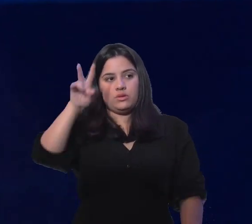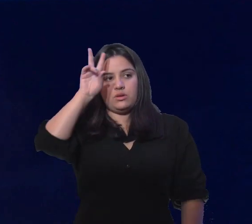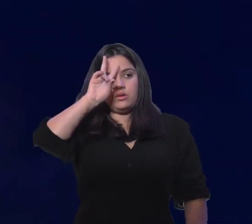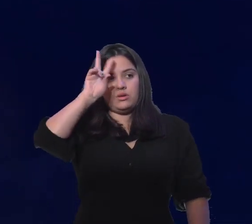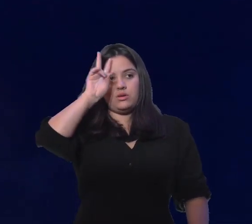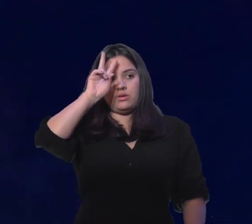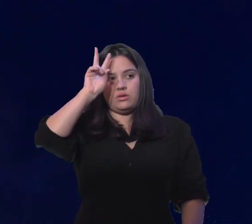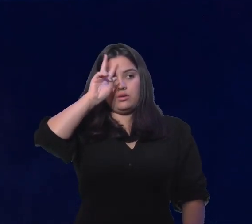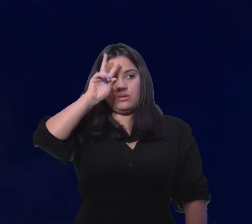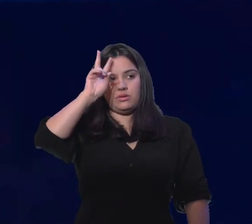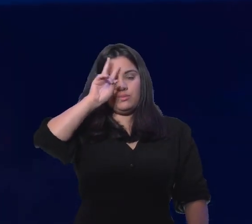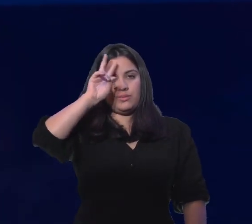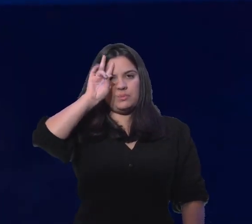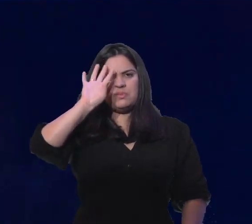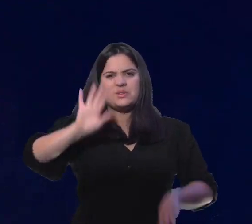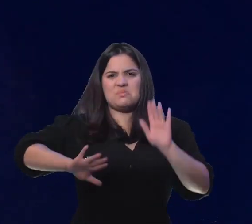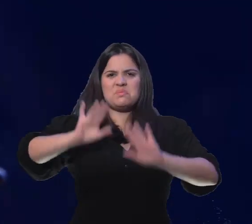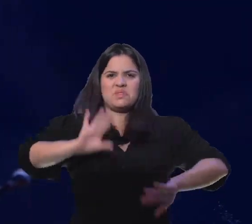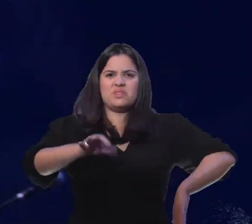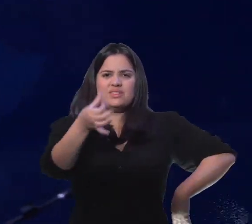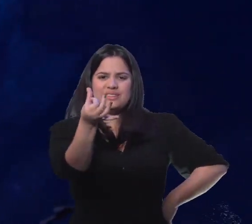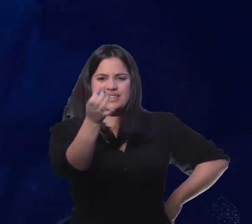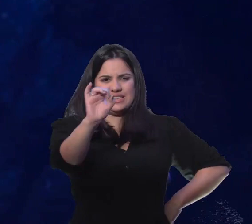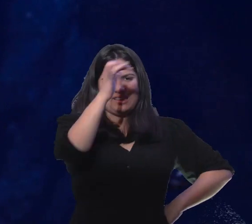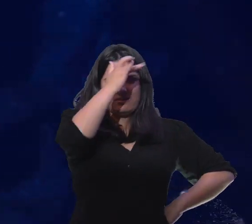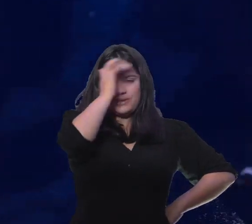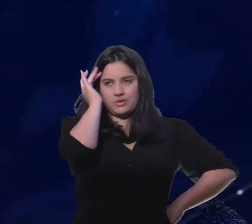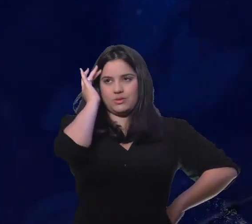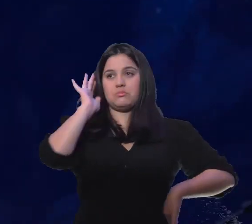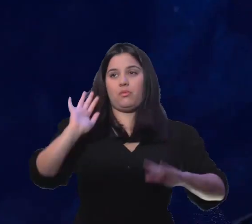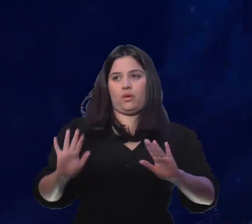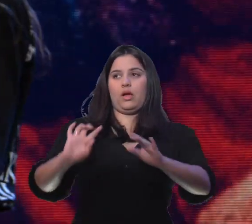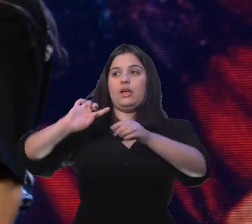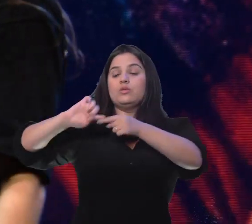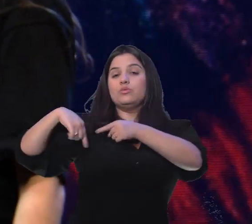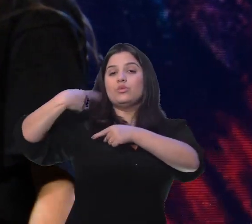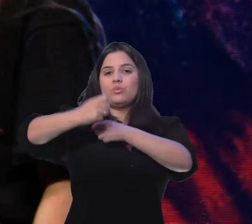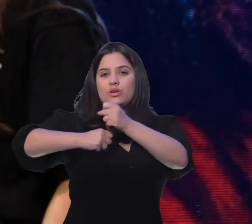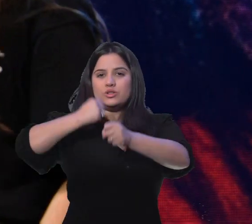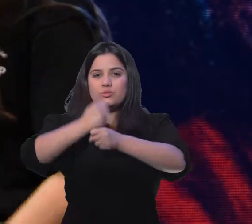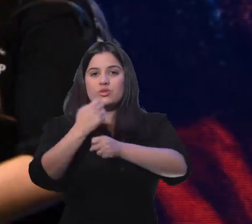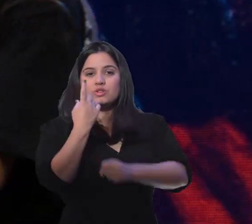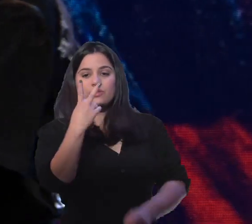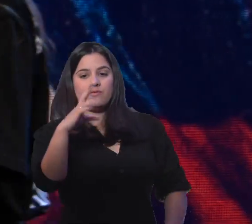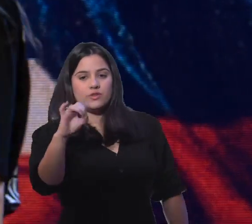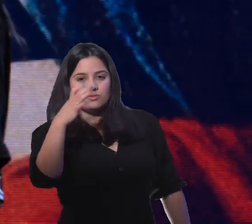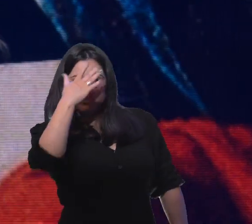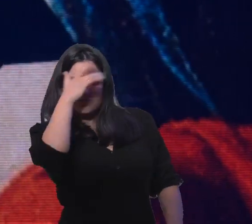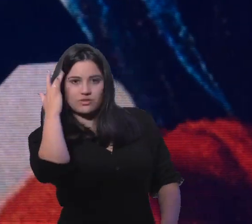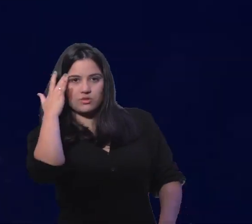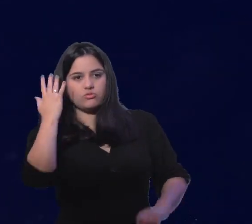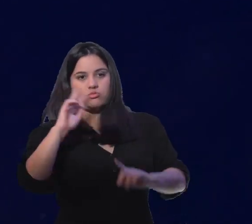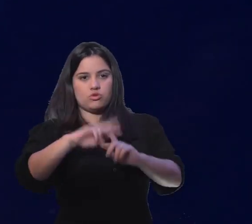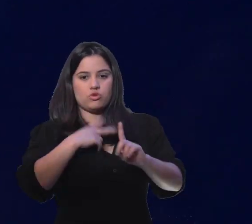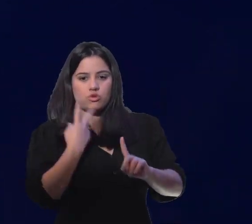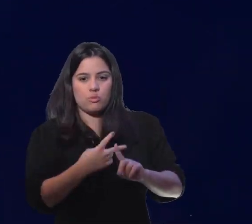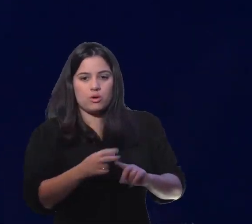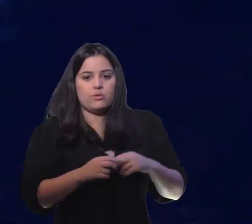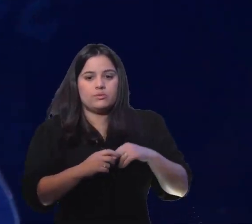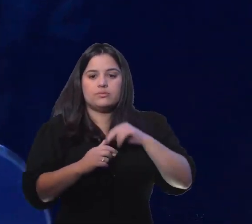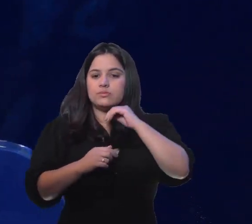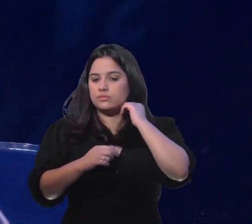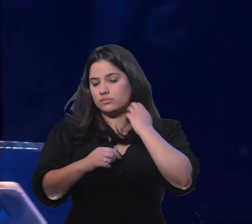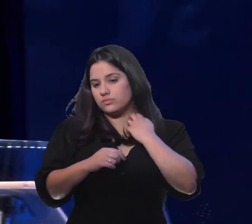acho que tinham 60 pessoas. E aí, no ano seguinte, foram 120 pessoas. Então, tipo, dobrou, né? Para quem não sabe fazer